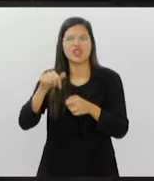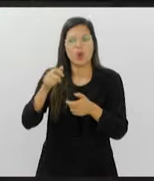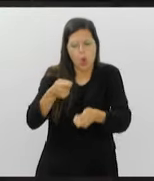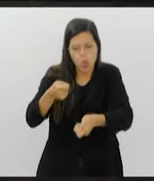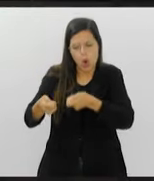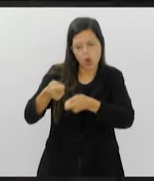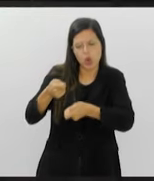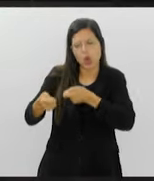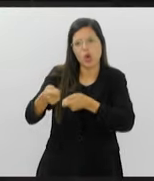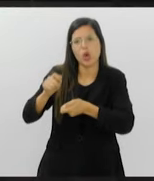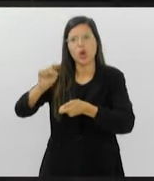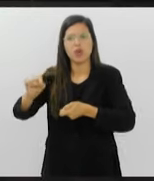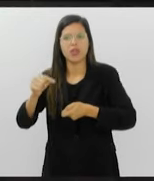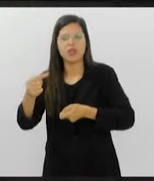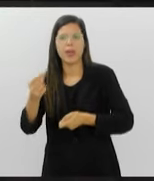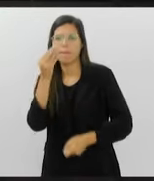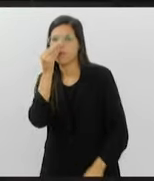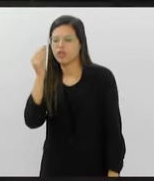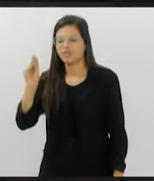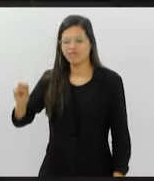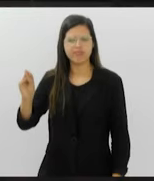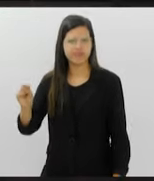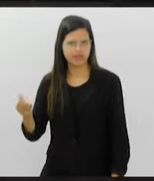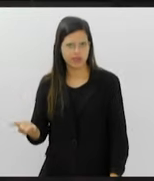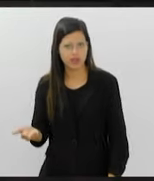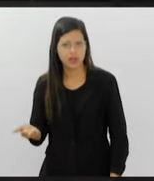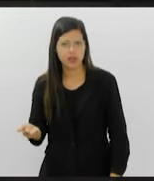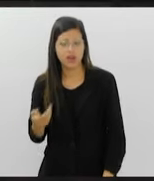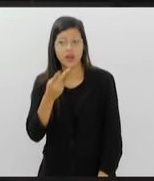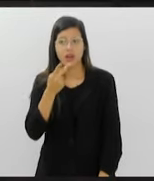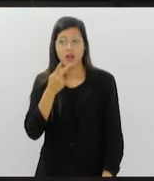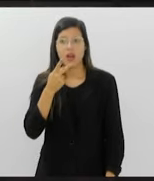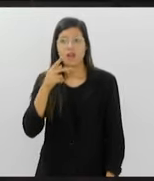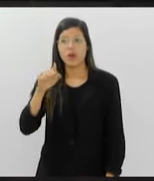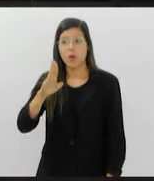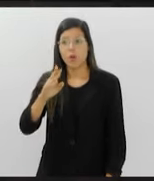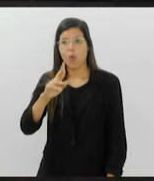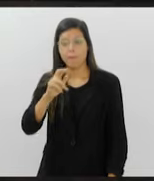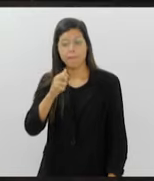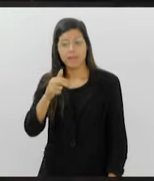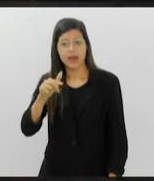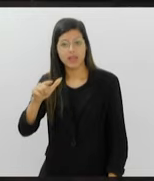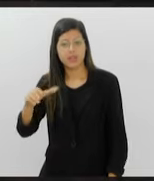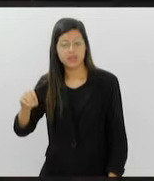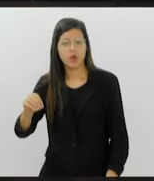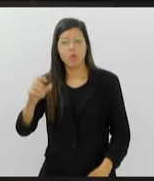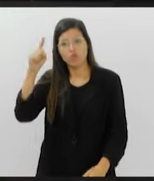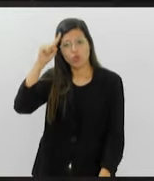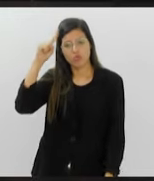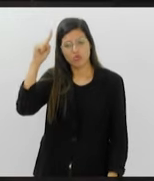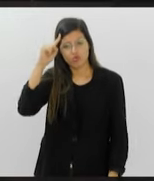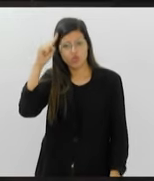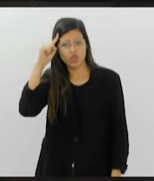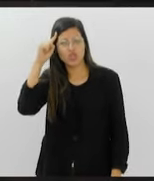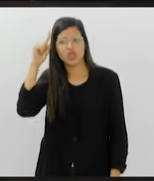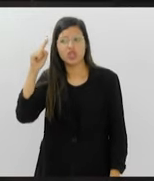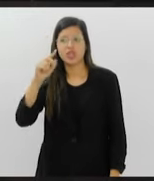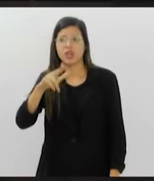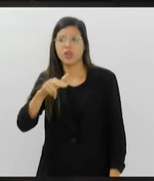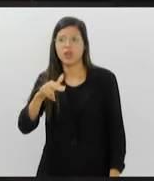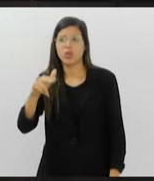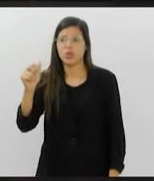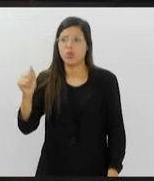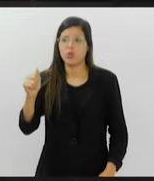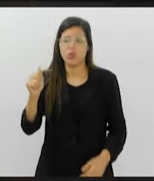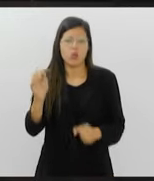quer e depois vira as coisas como se nada tivesse acontecido. Falava com Domingos Brazão todo santo dia na minha frente, porque nunca escondi para ninguém